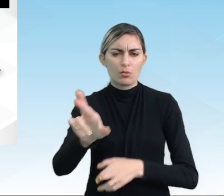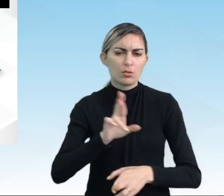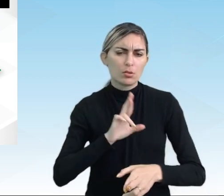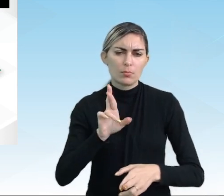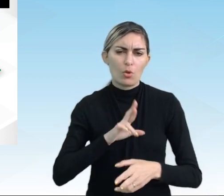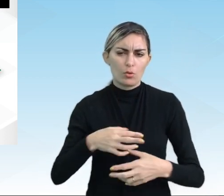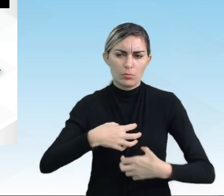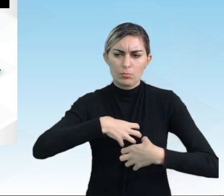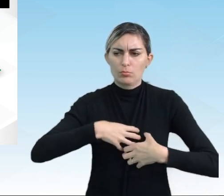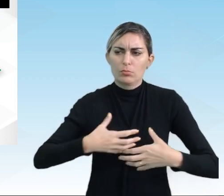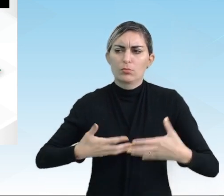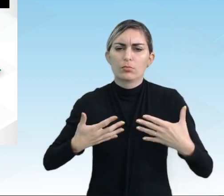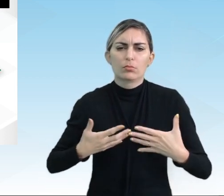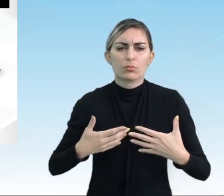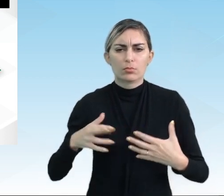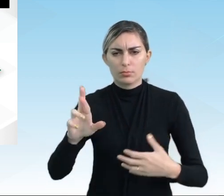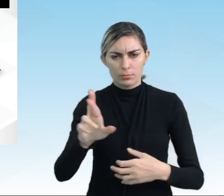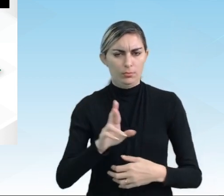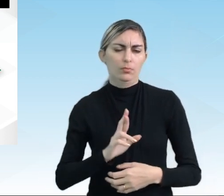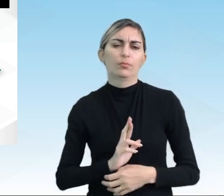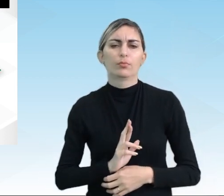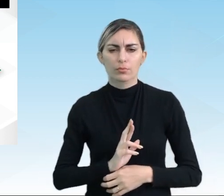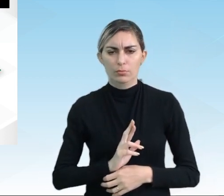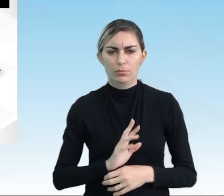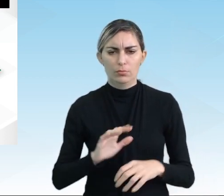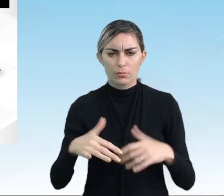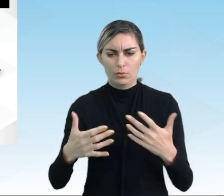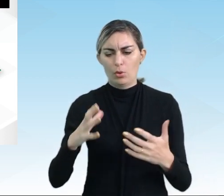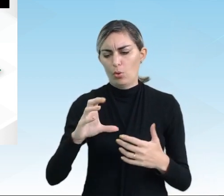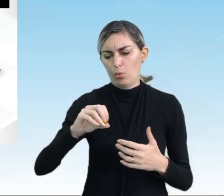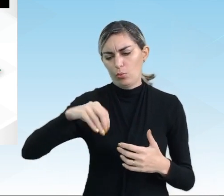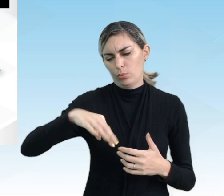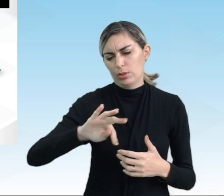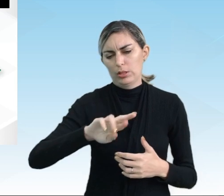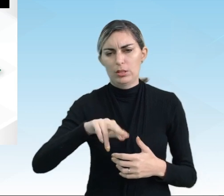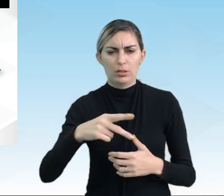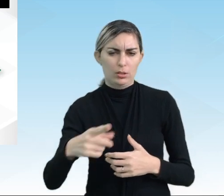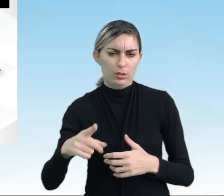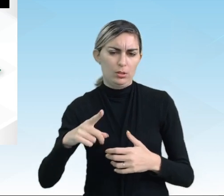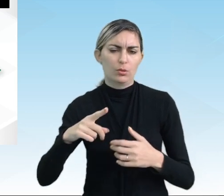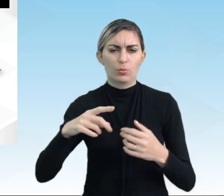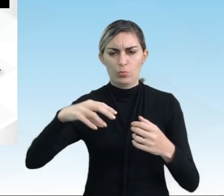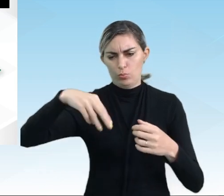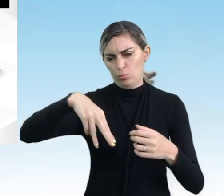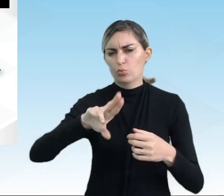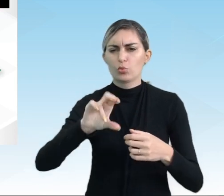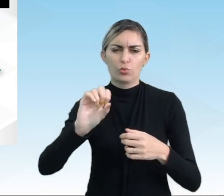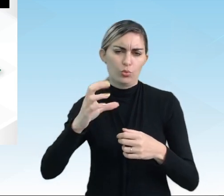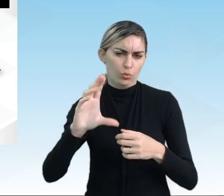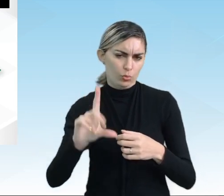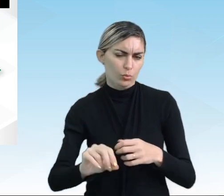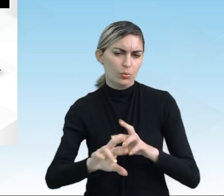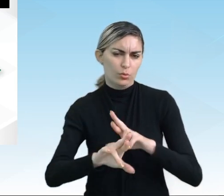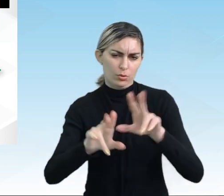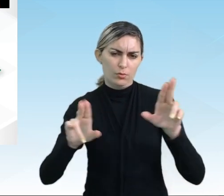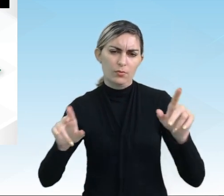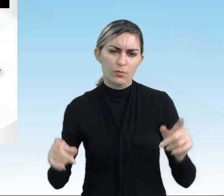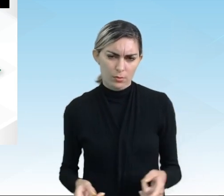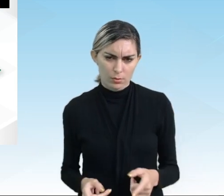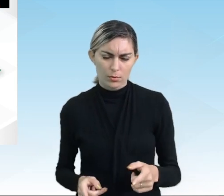resposta. Veja bem, galerinha, a contração de um músculo ele pode apresentar diferentes